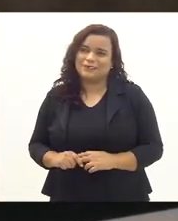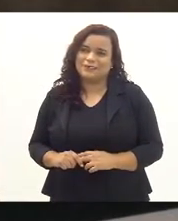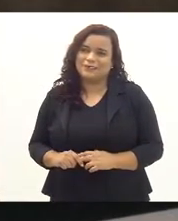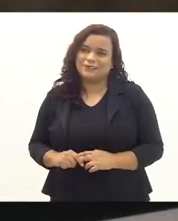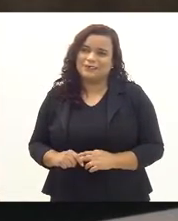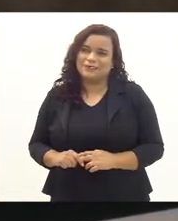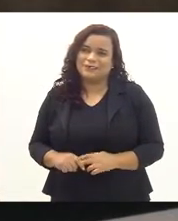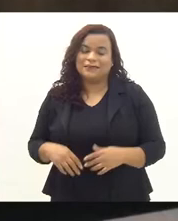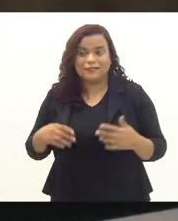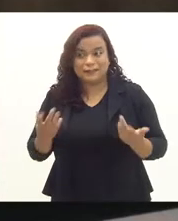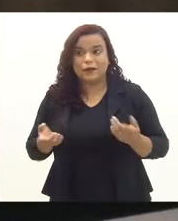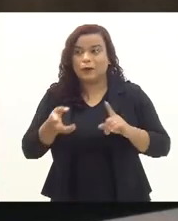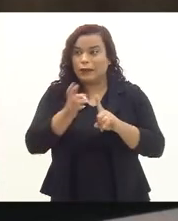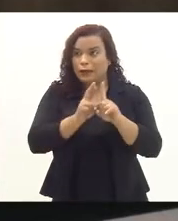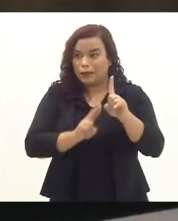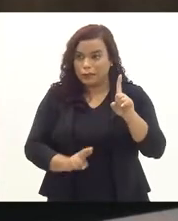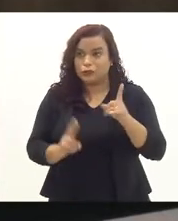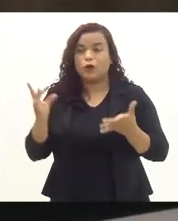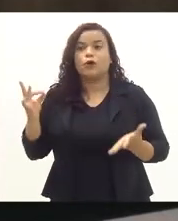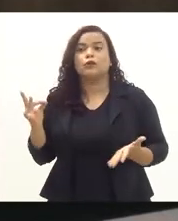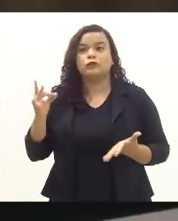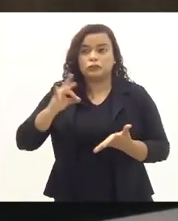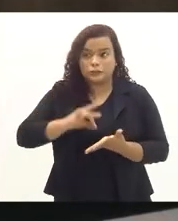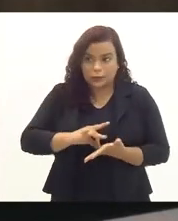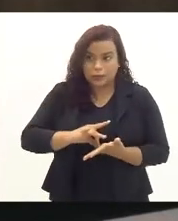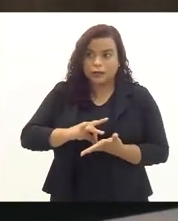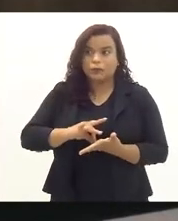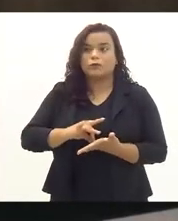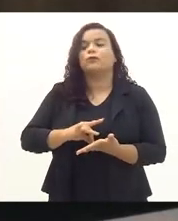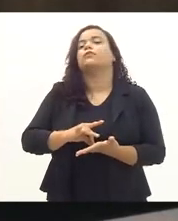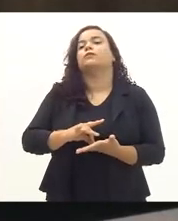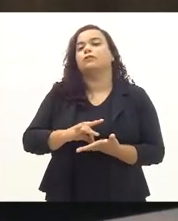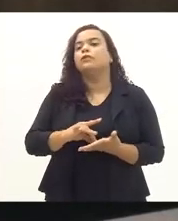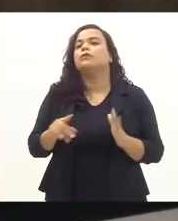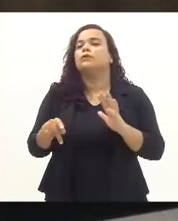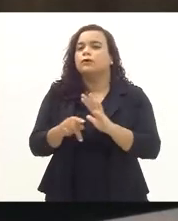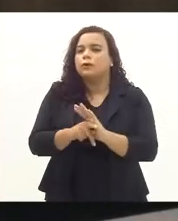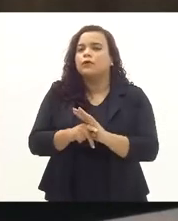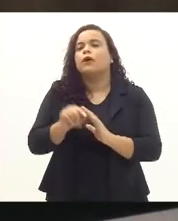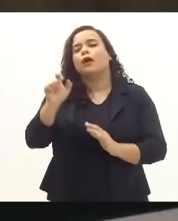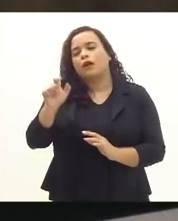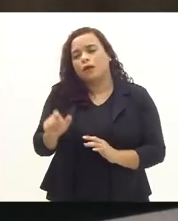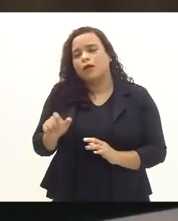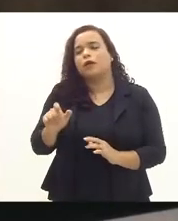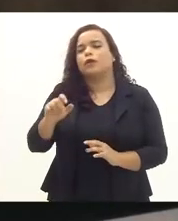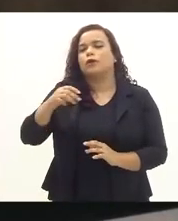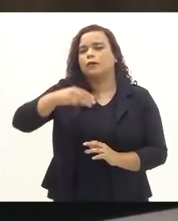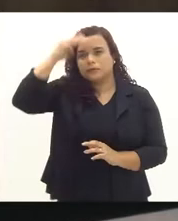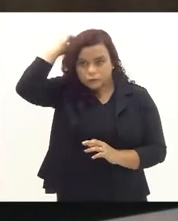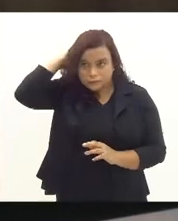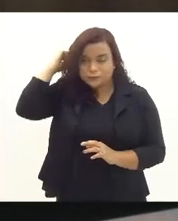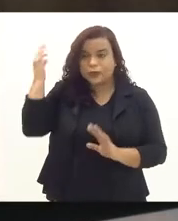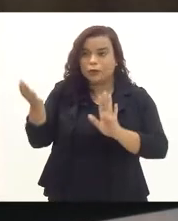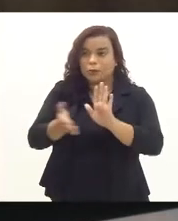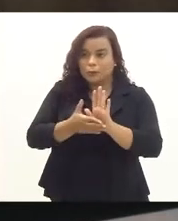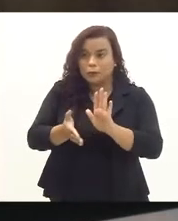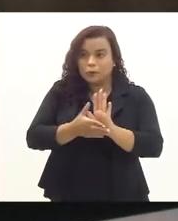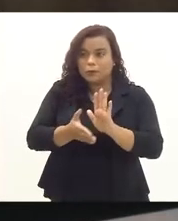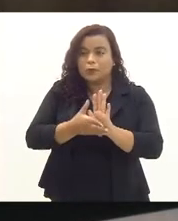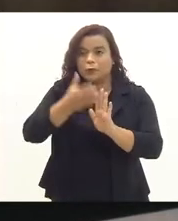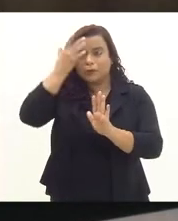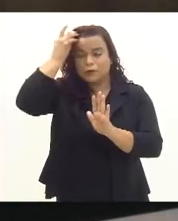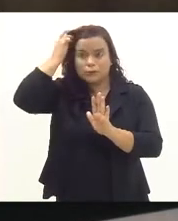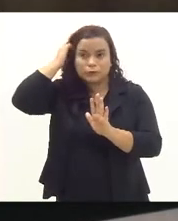o relatório original Deputado Márcio Pacheco se propõe a voz de Maria